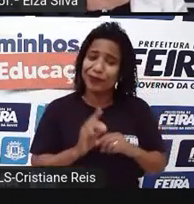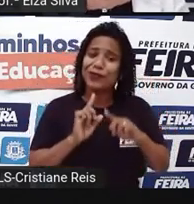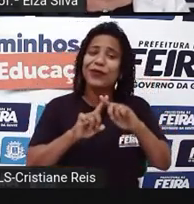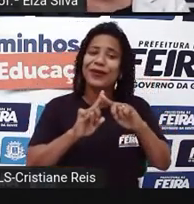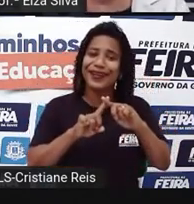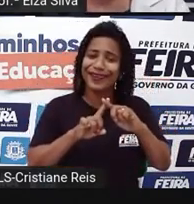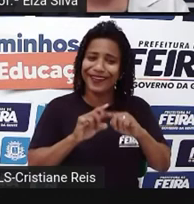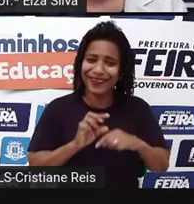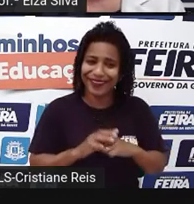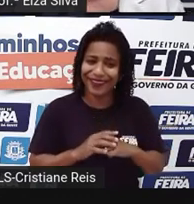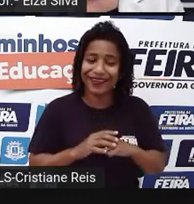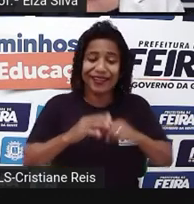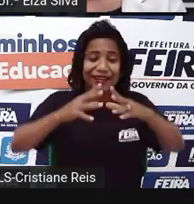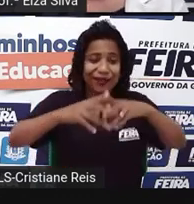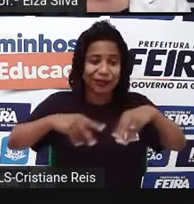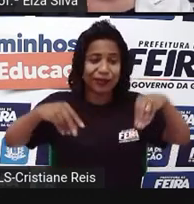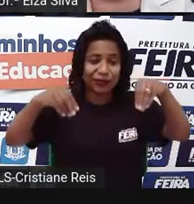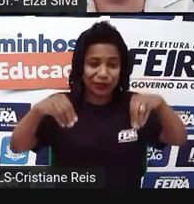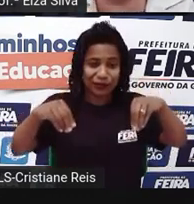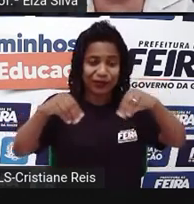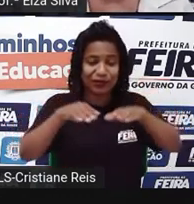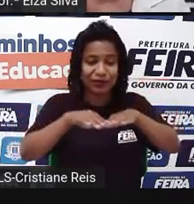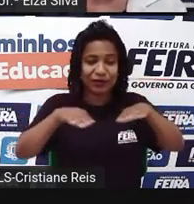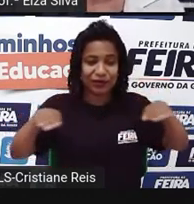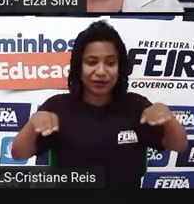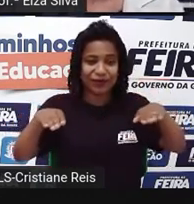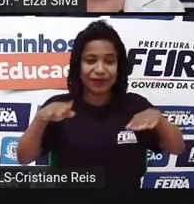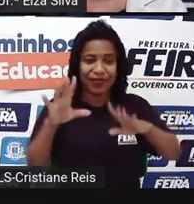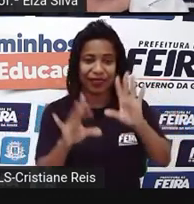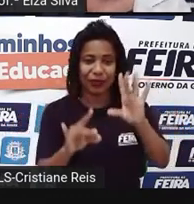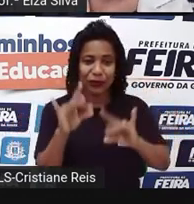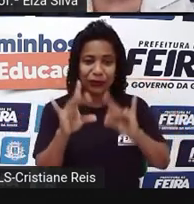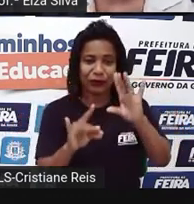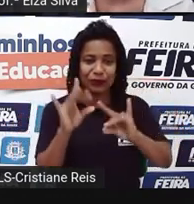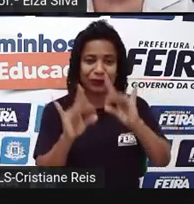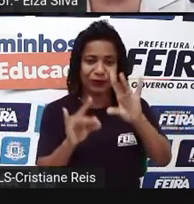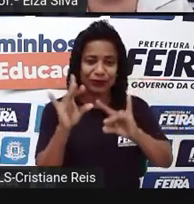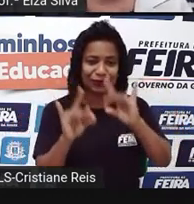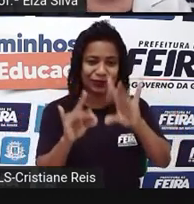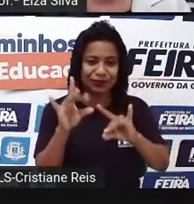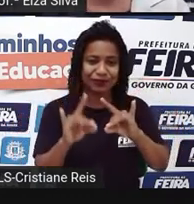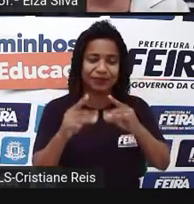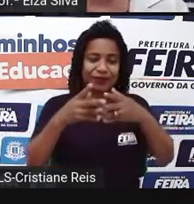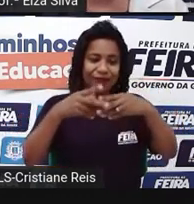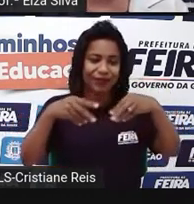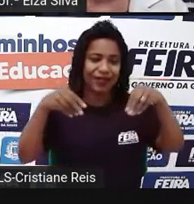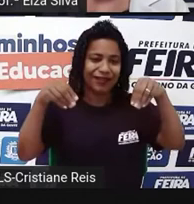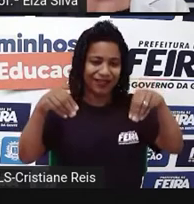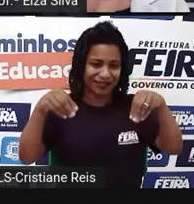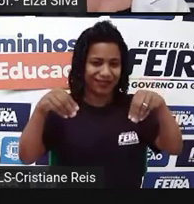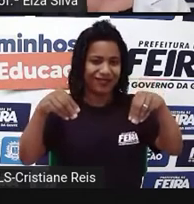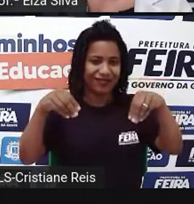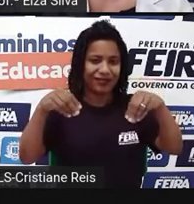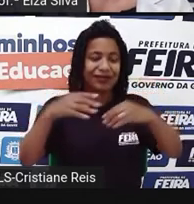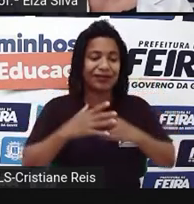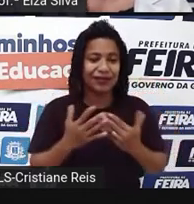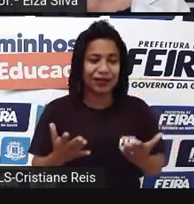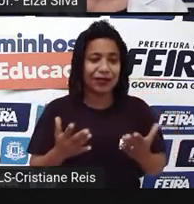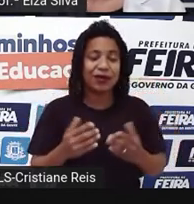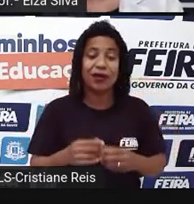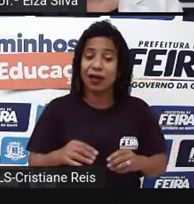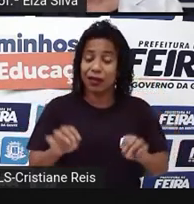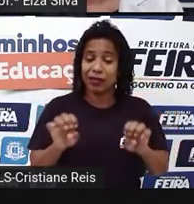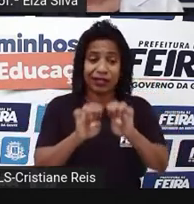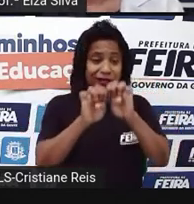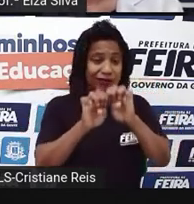erguida, construída, ele é de argila e areia. Então é uma área instável. E sua estrutura, ela